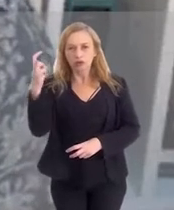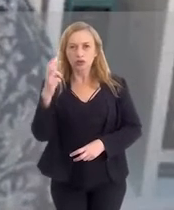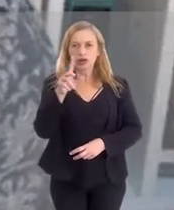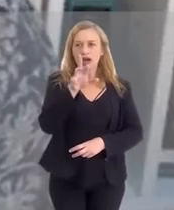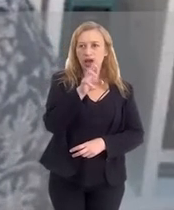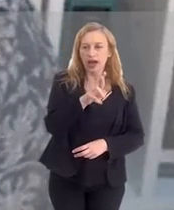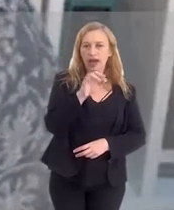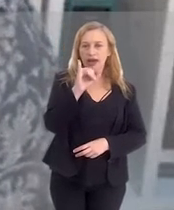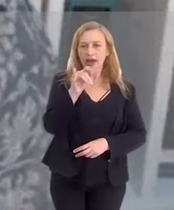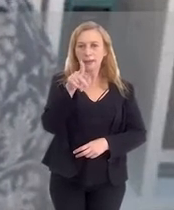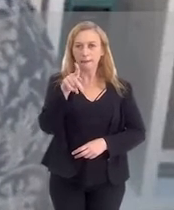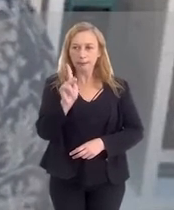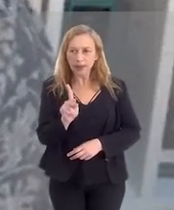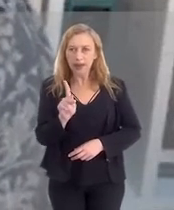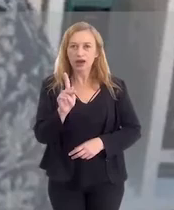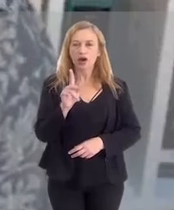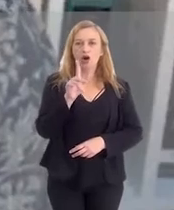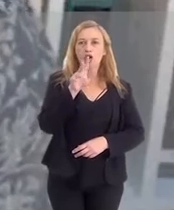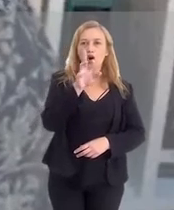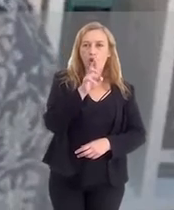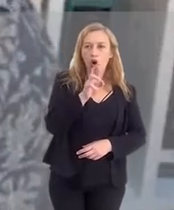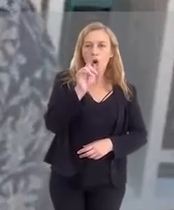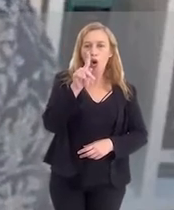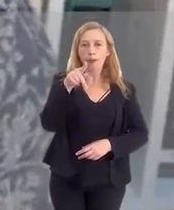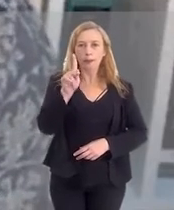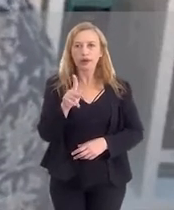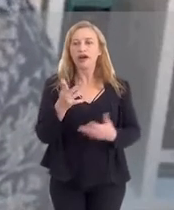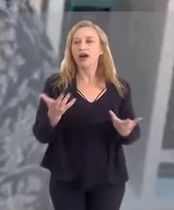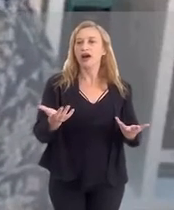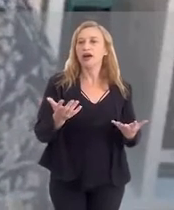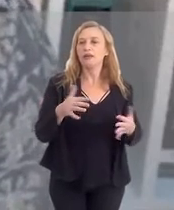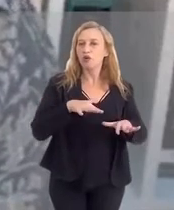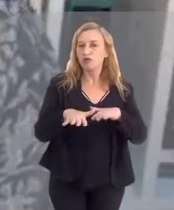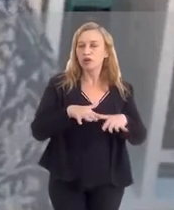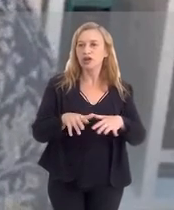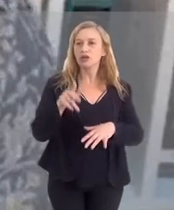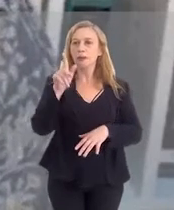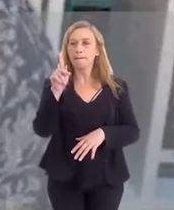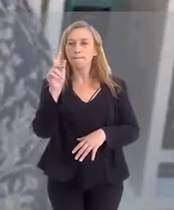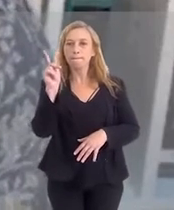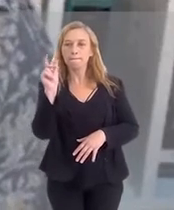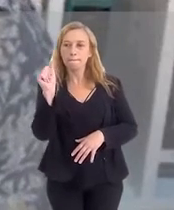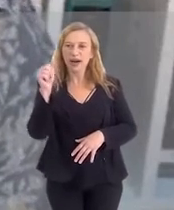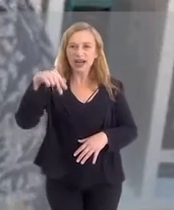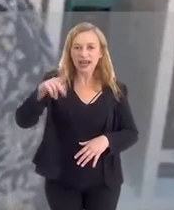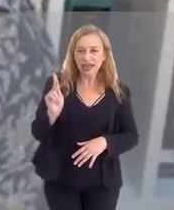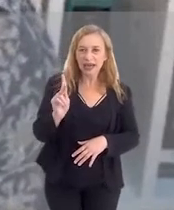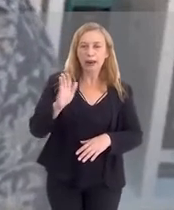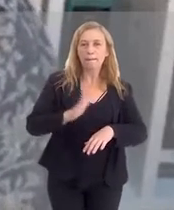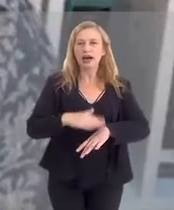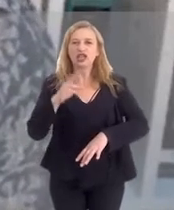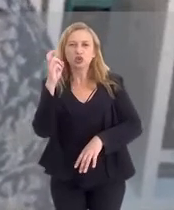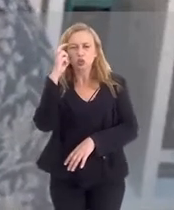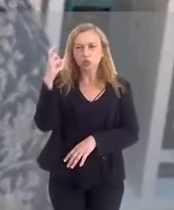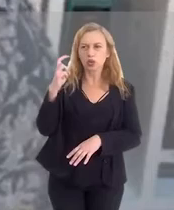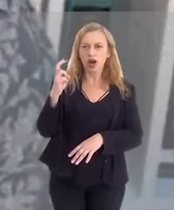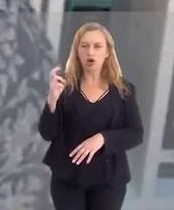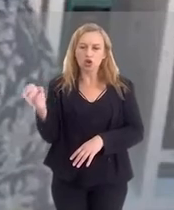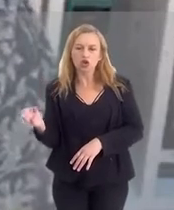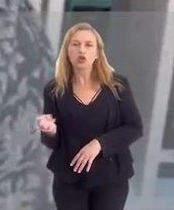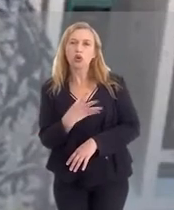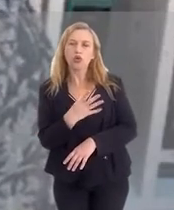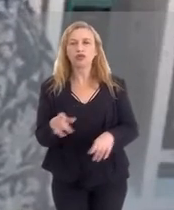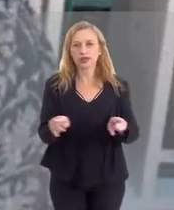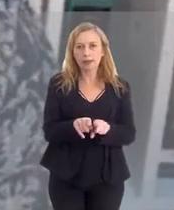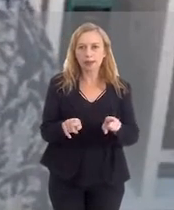com a cultura hip hop, por exemplo, com a cultura narcopunk, com os movimentos mais culturais